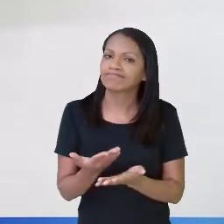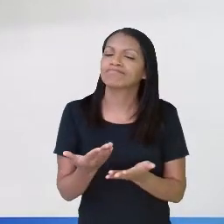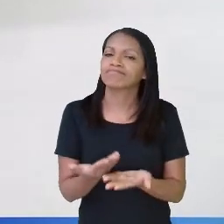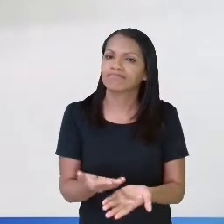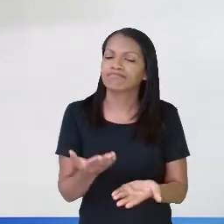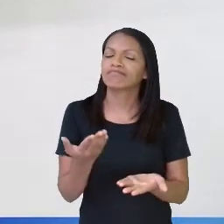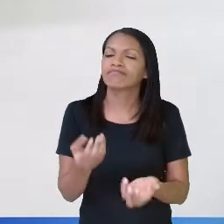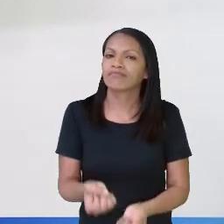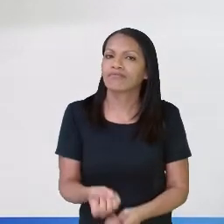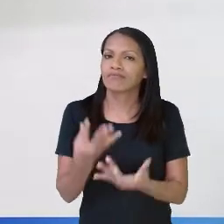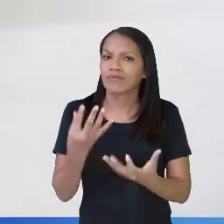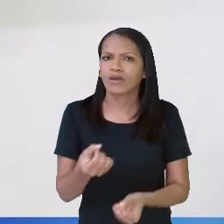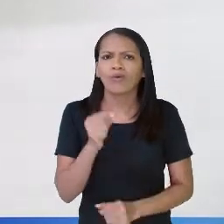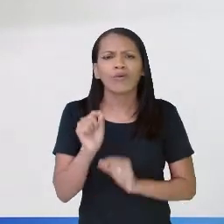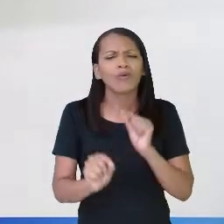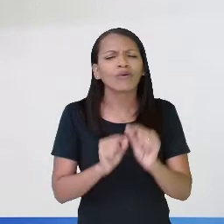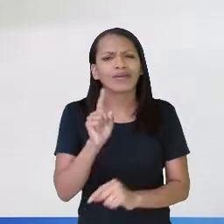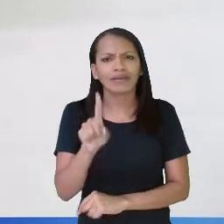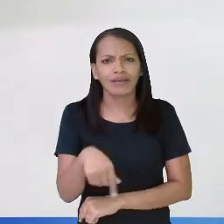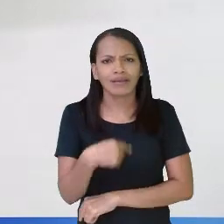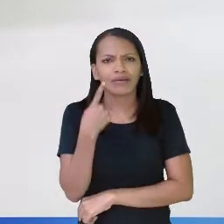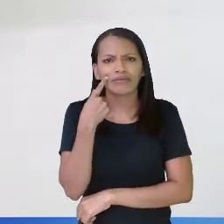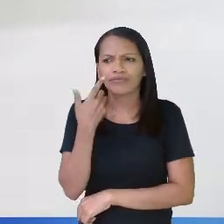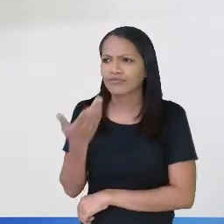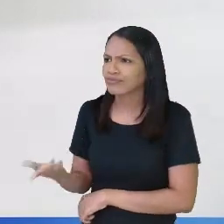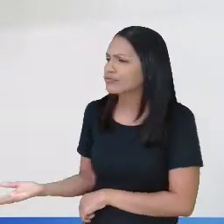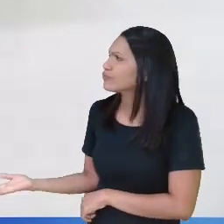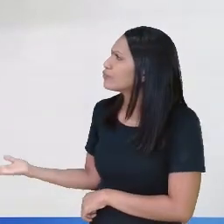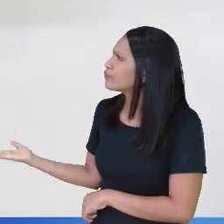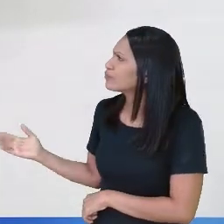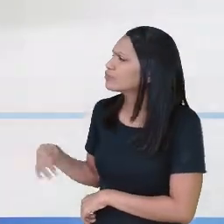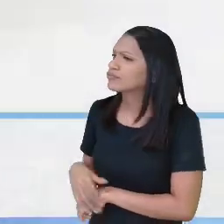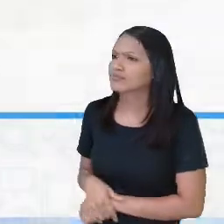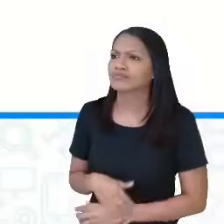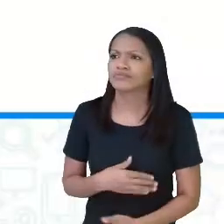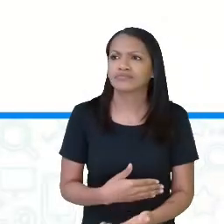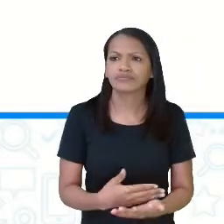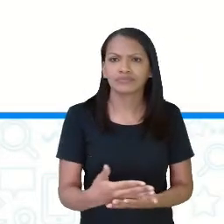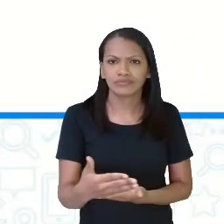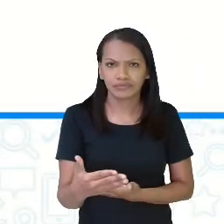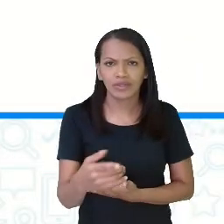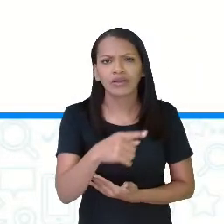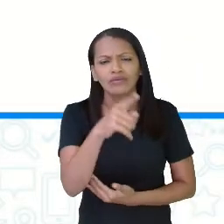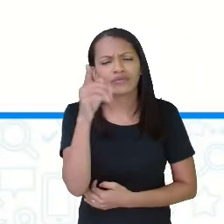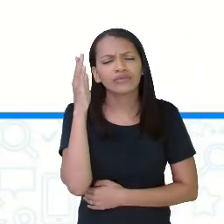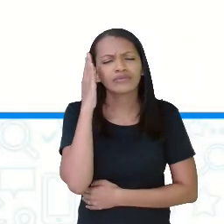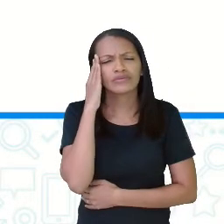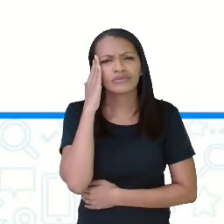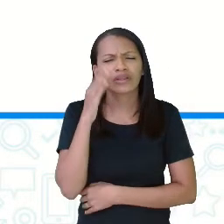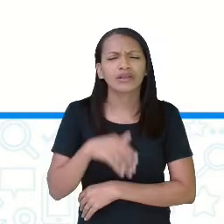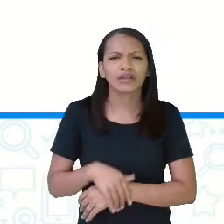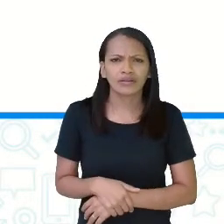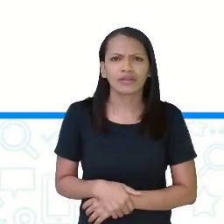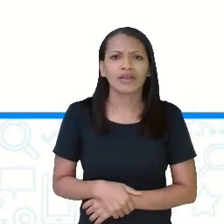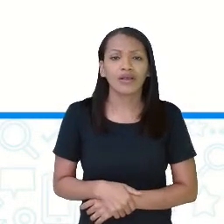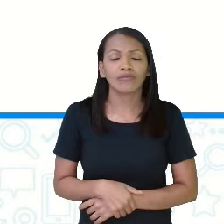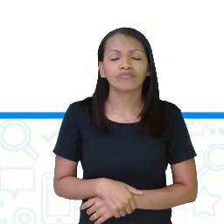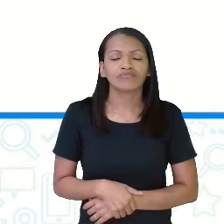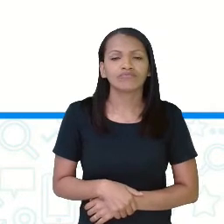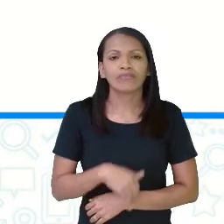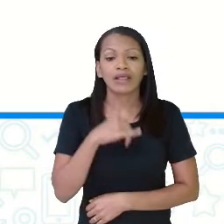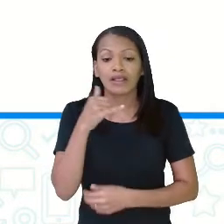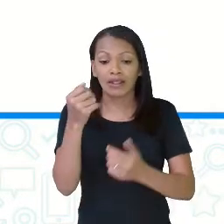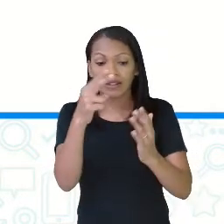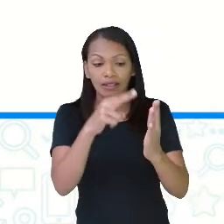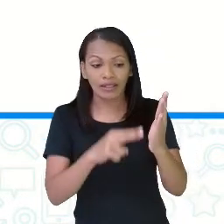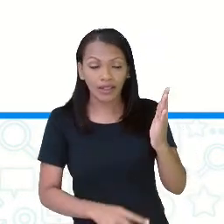que será? Vamos ler um poema, vamos começar? Quando eu ler, você já vai me dizer sobre o tema qual é